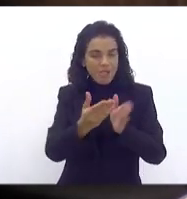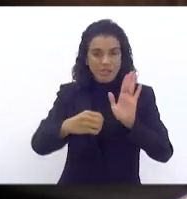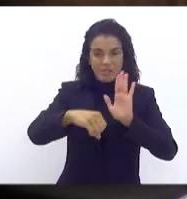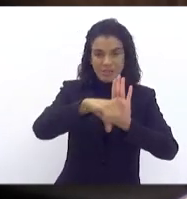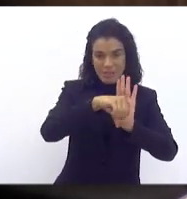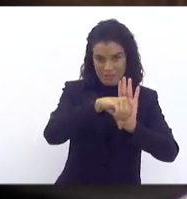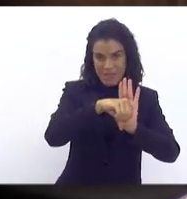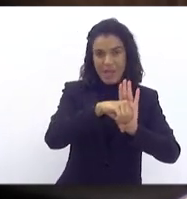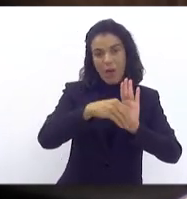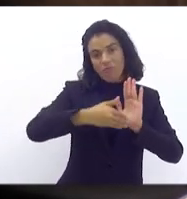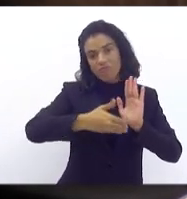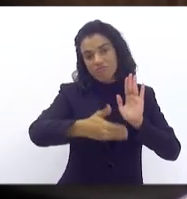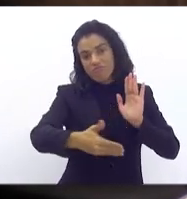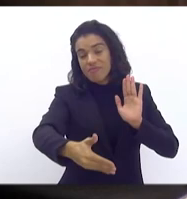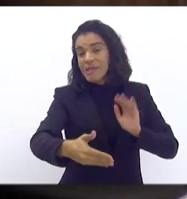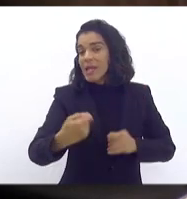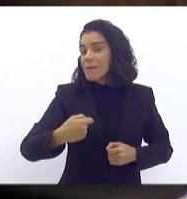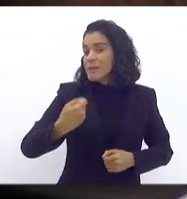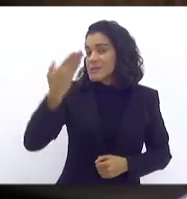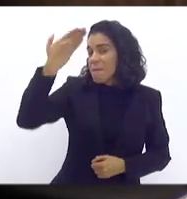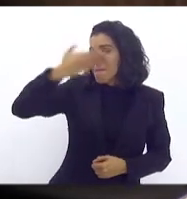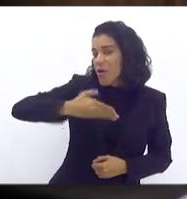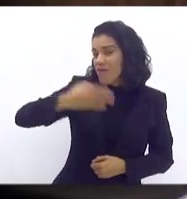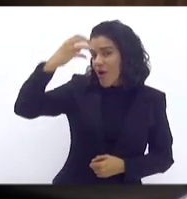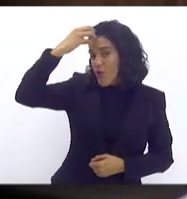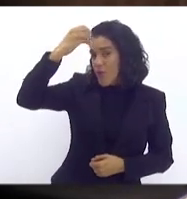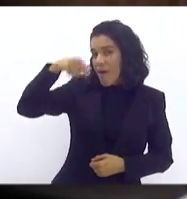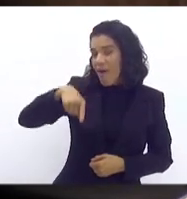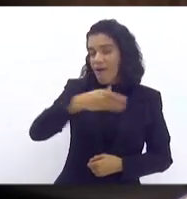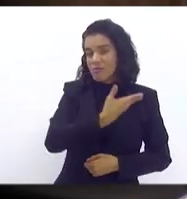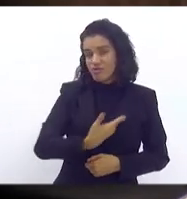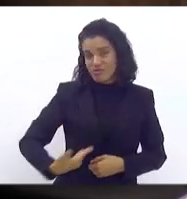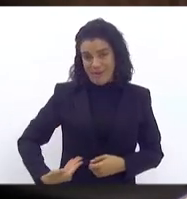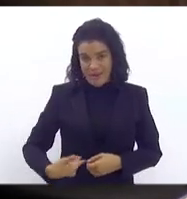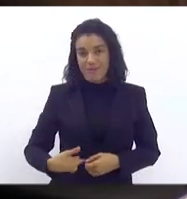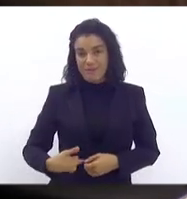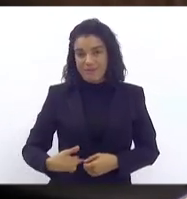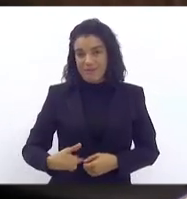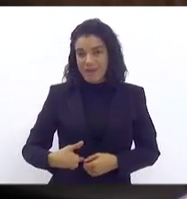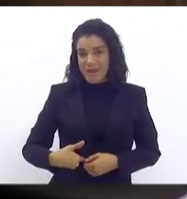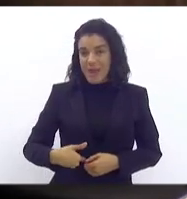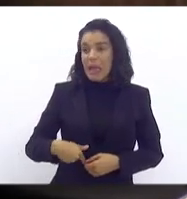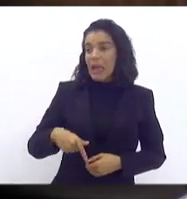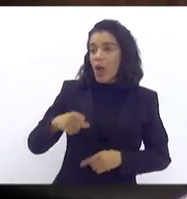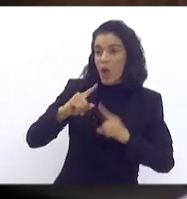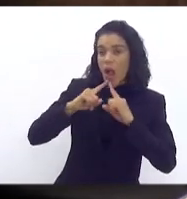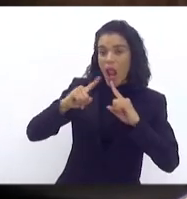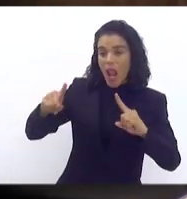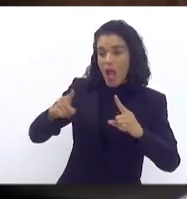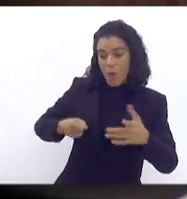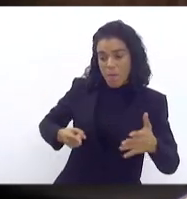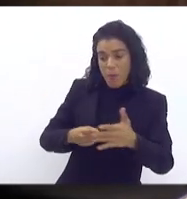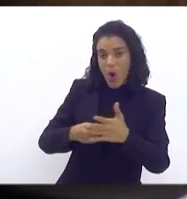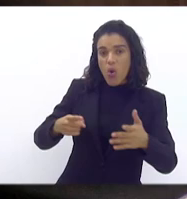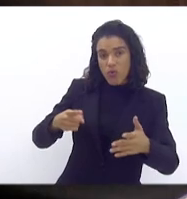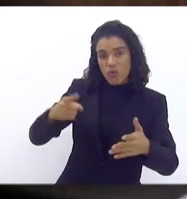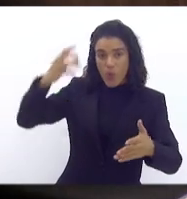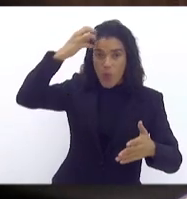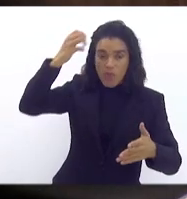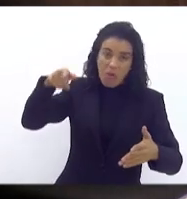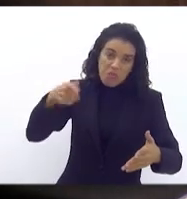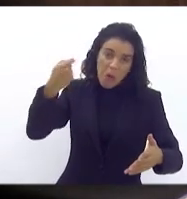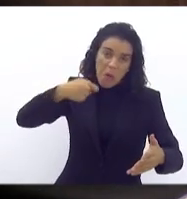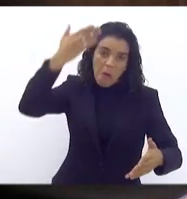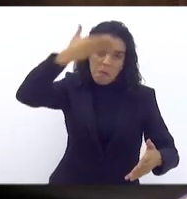posterior quem tem que provar a culpa é o estado quem Alega prova a questão de ônus da prova né